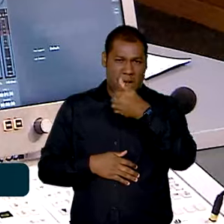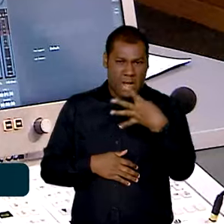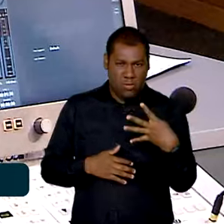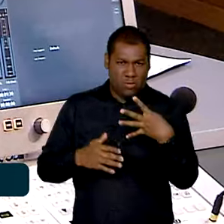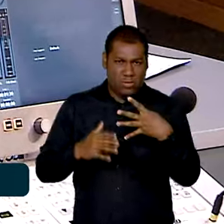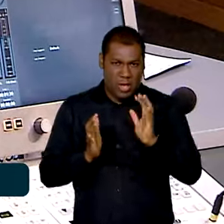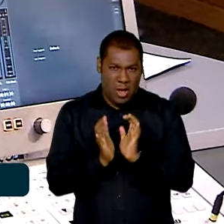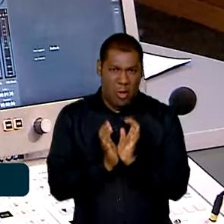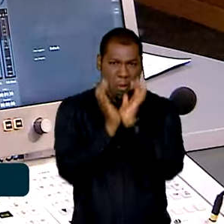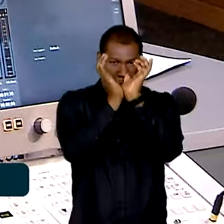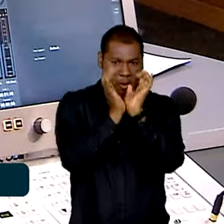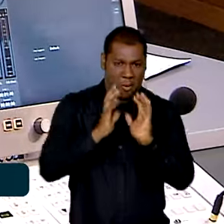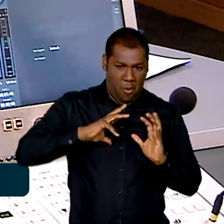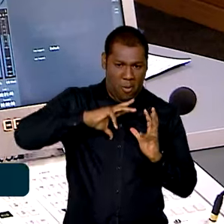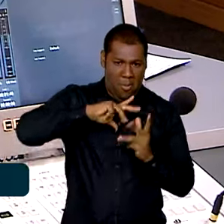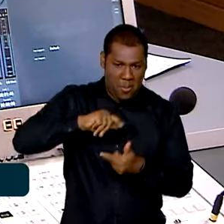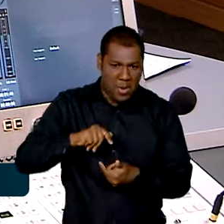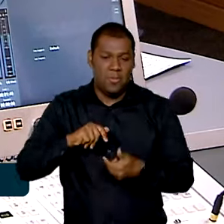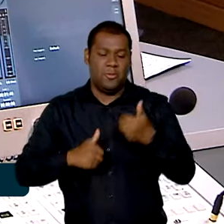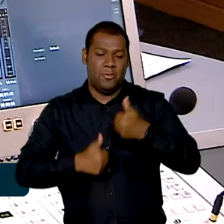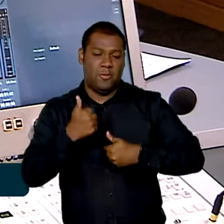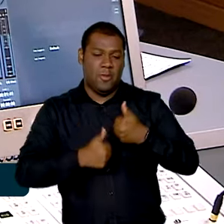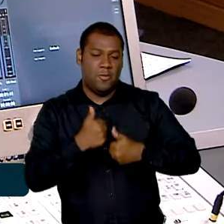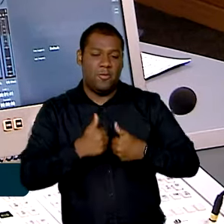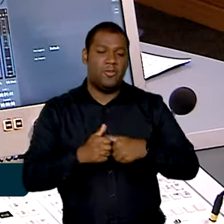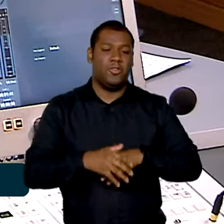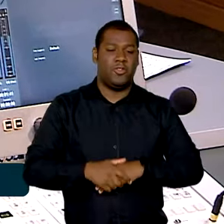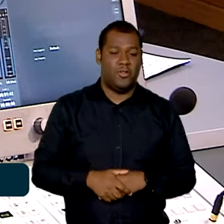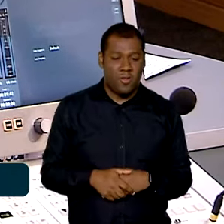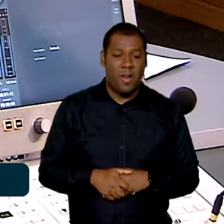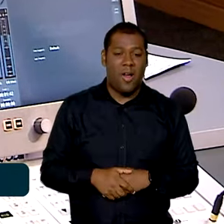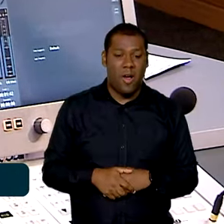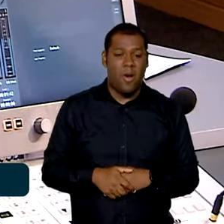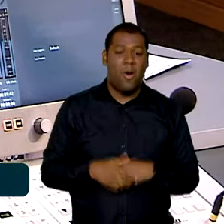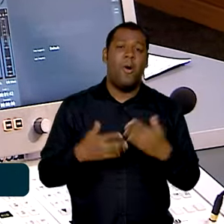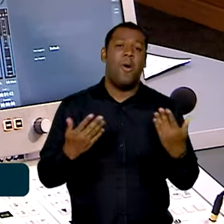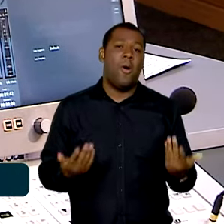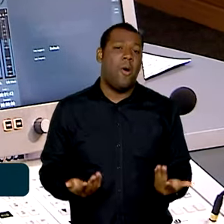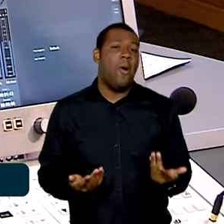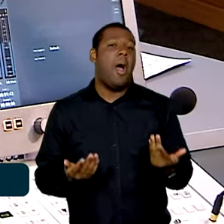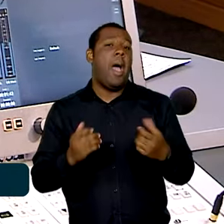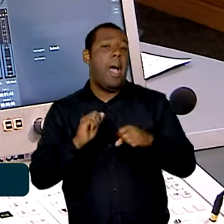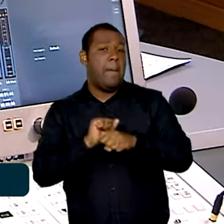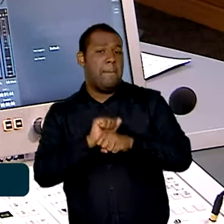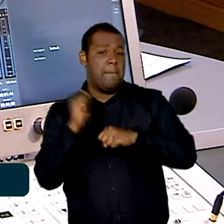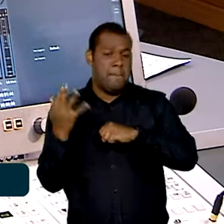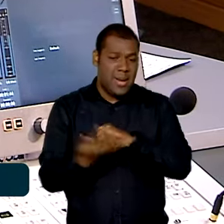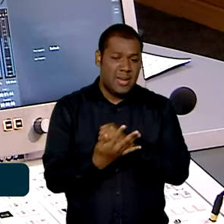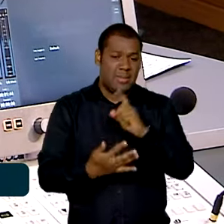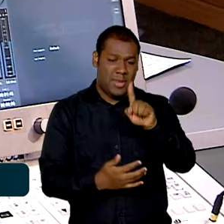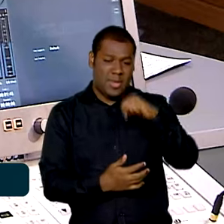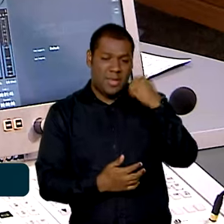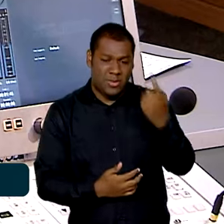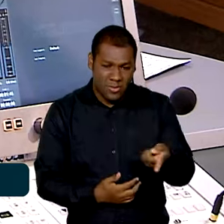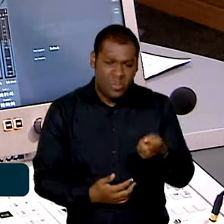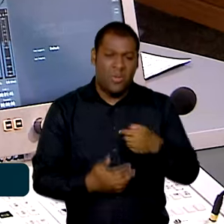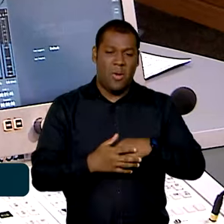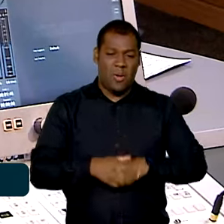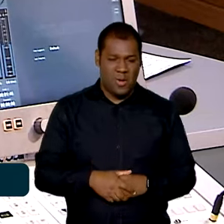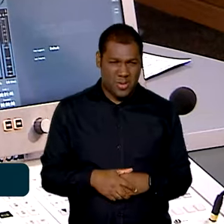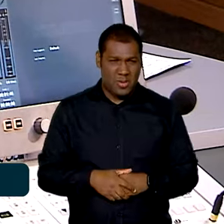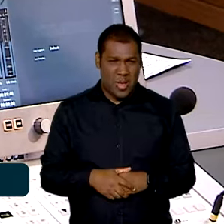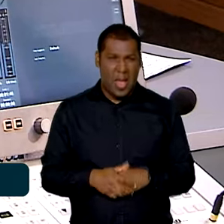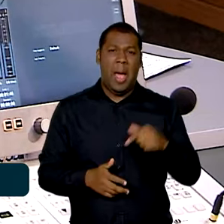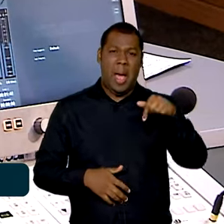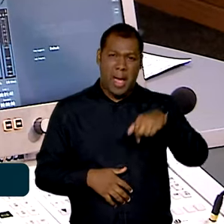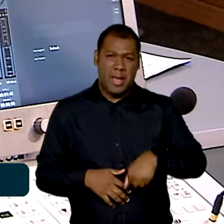abordasse esse número também por um outro aspecto, que é o pós-pandemia, né? O senhor acha que a gente já recuperou todo o potencial que tinha para